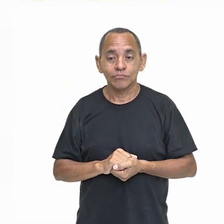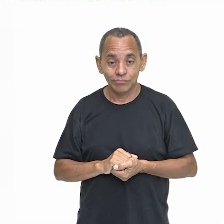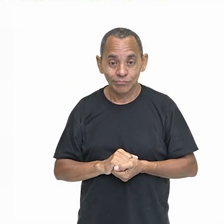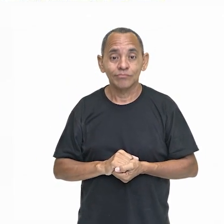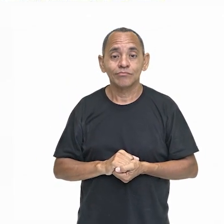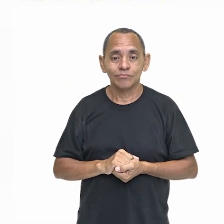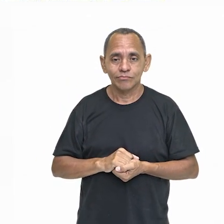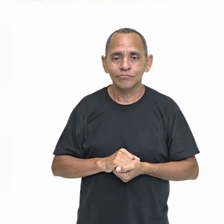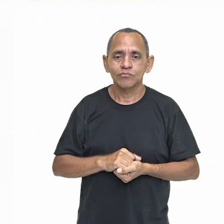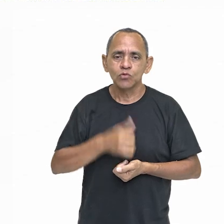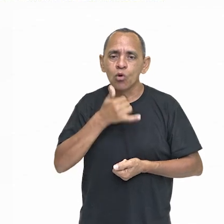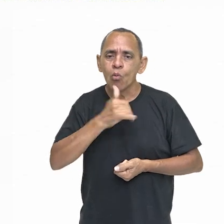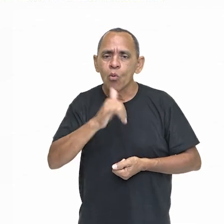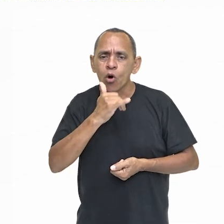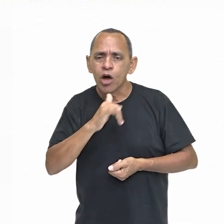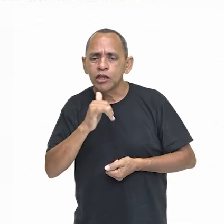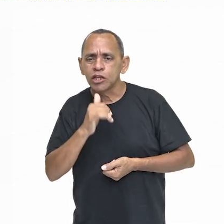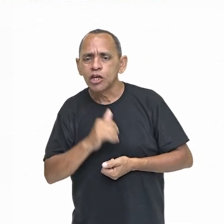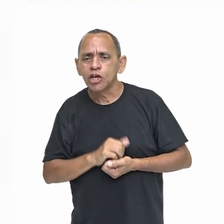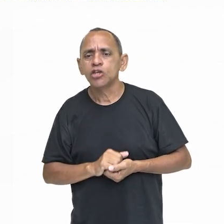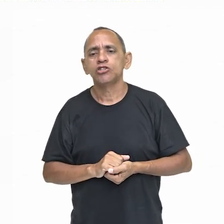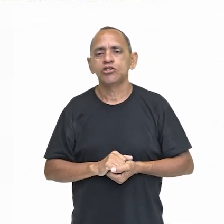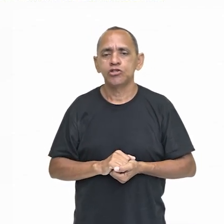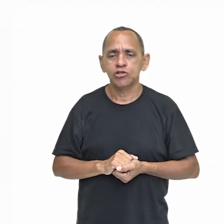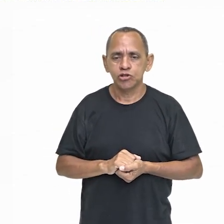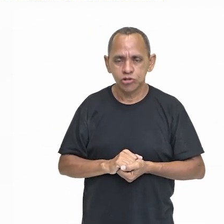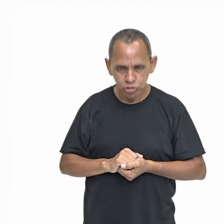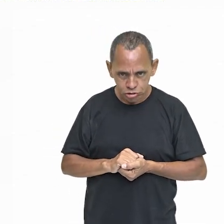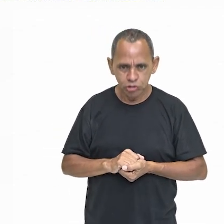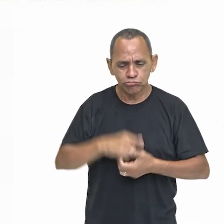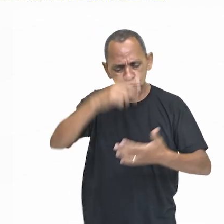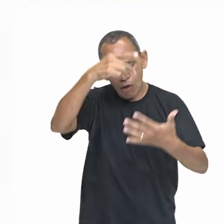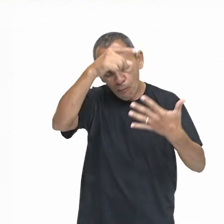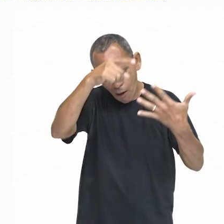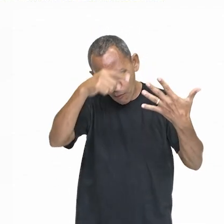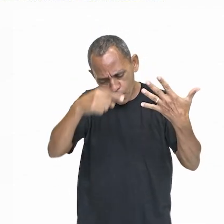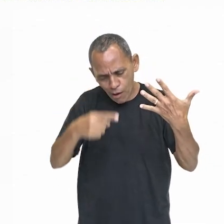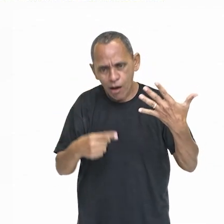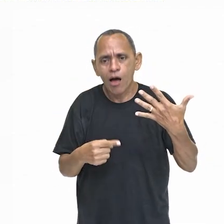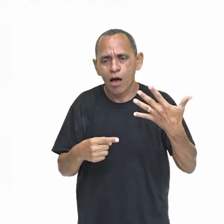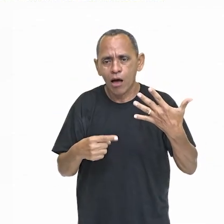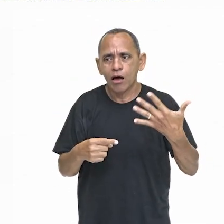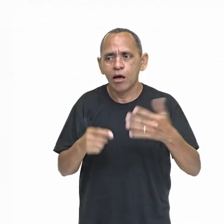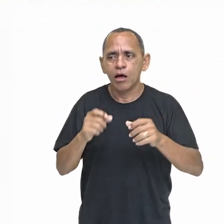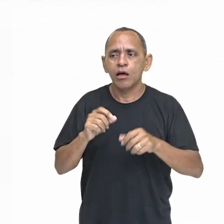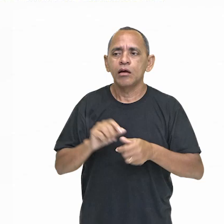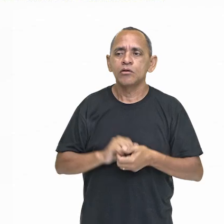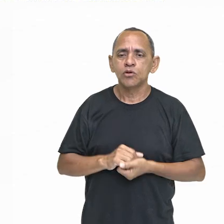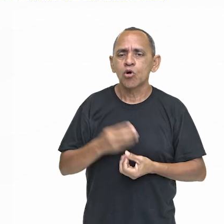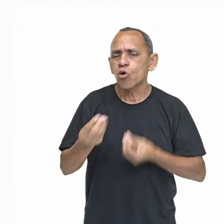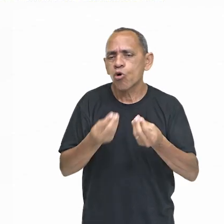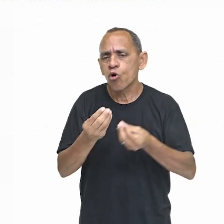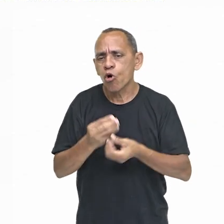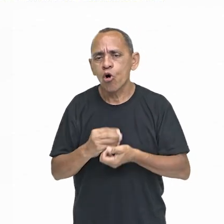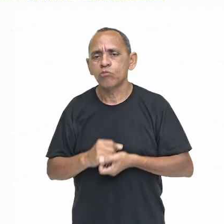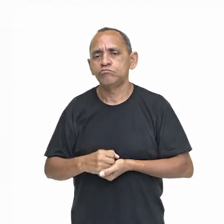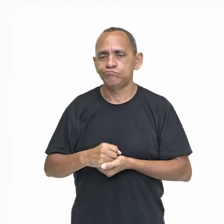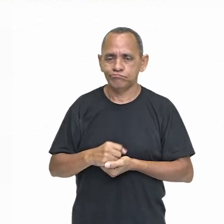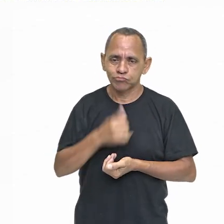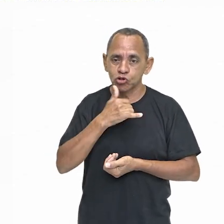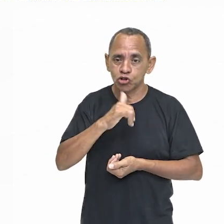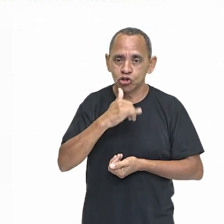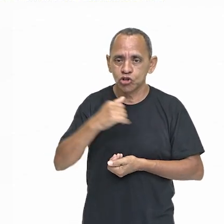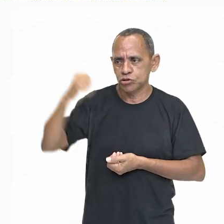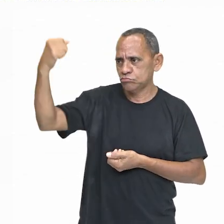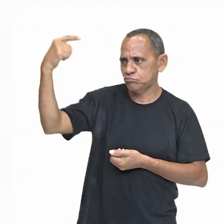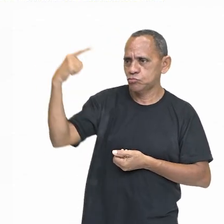energia alternativa, fontes de energia alternativa, que é a energia solar. E o que